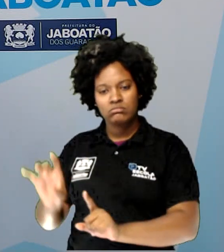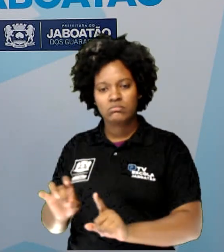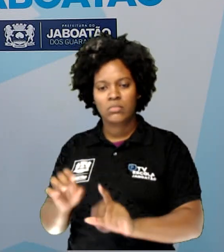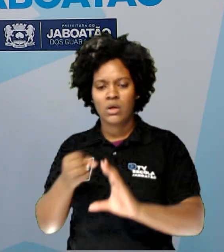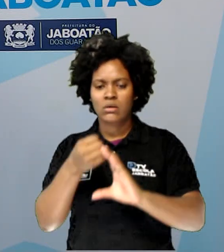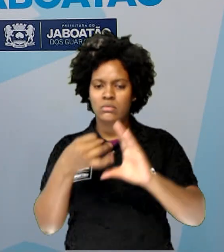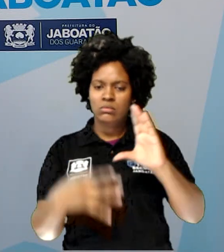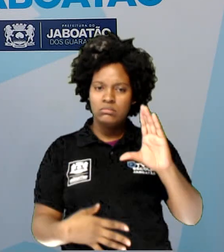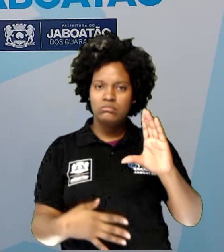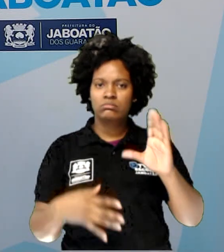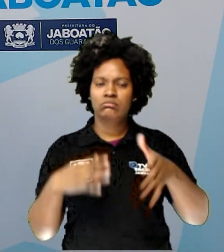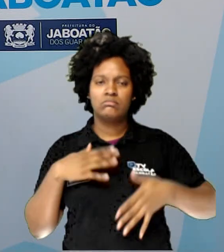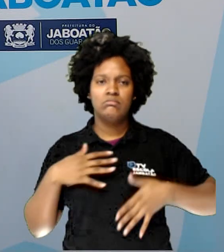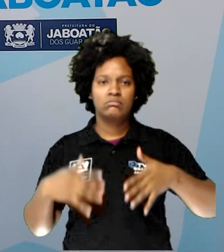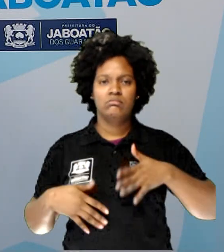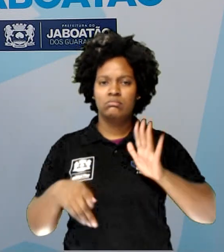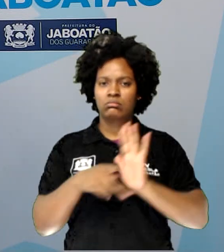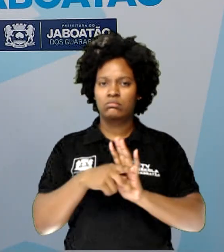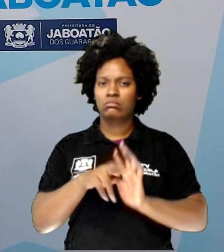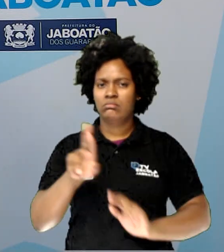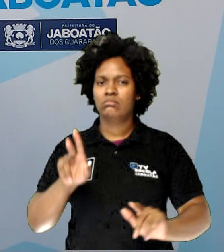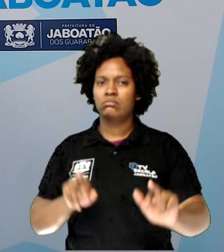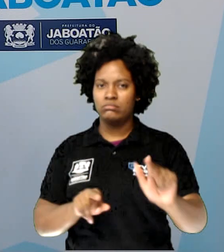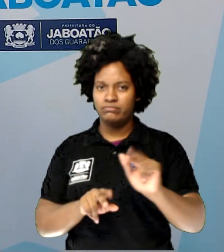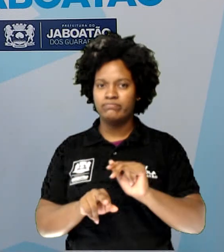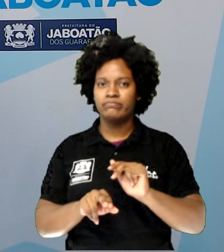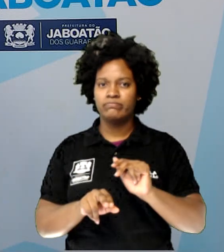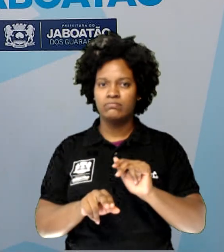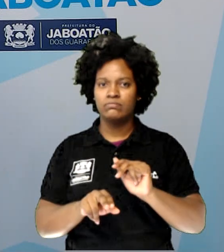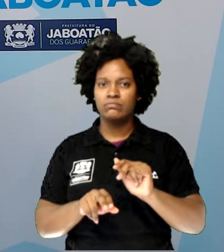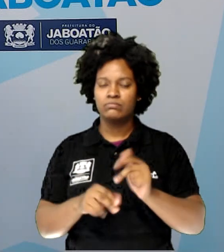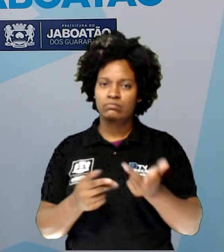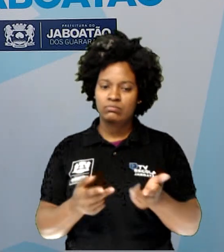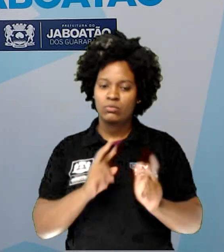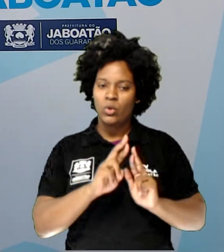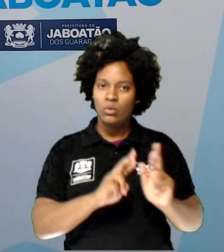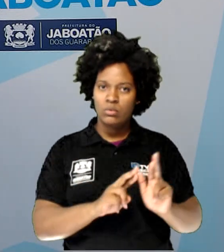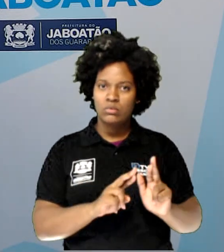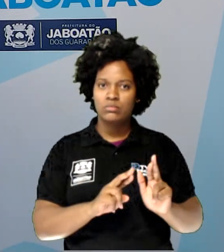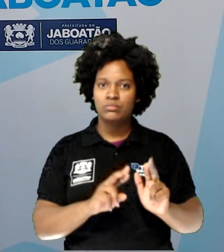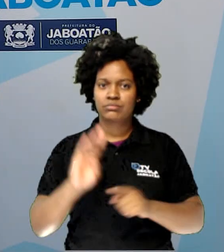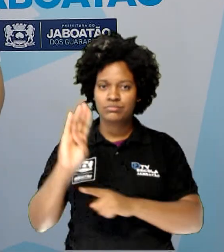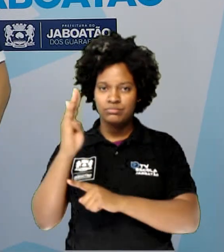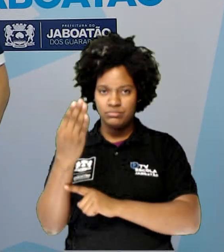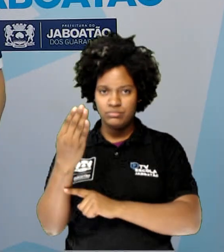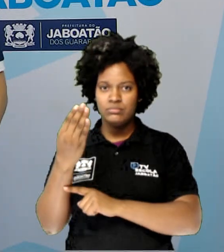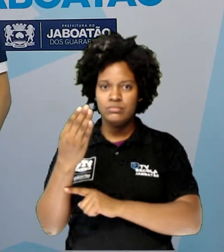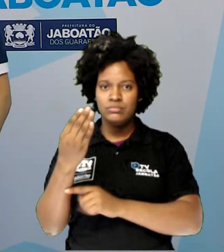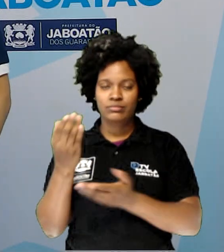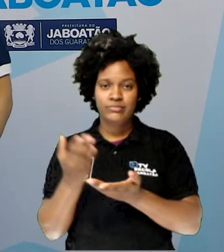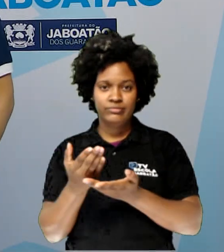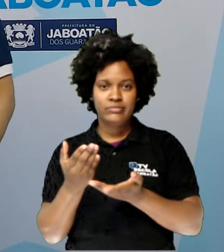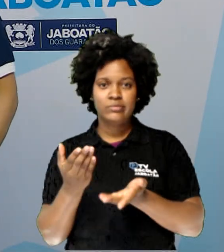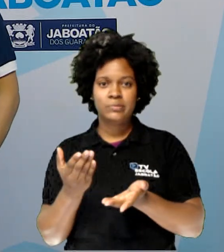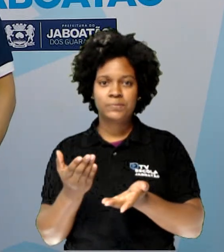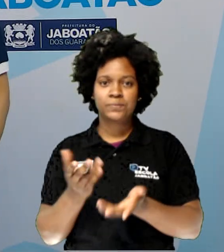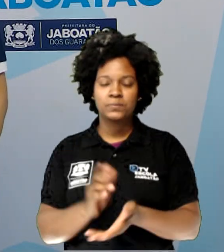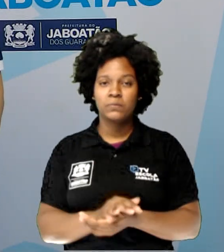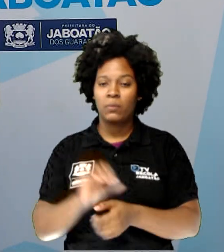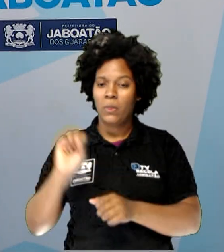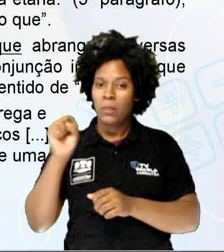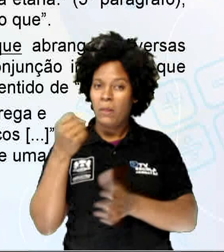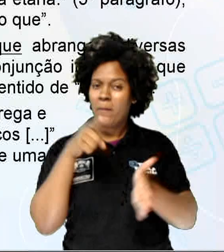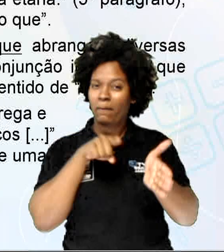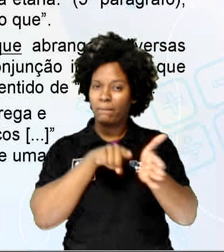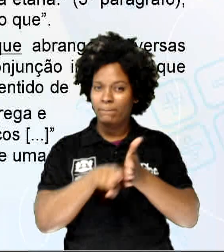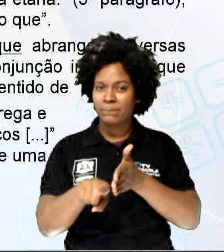são diferentes de fato entre si. Portanto, o item E não é verdadeiro. E aí a gente chega agora na nossa oitava